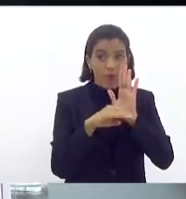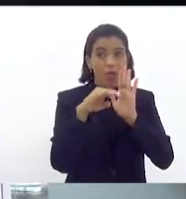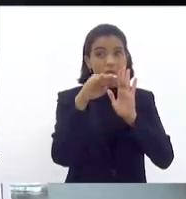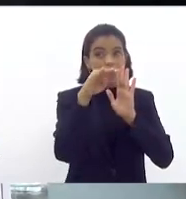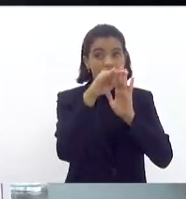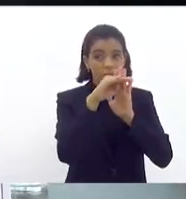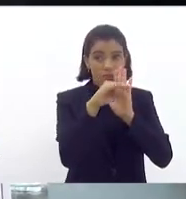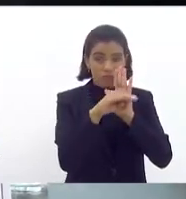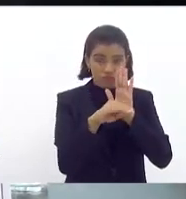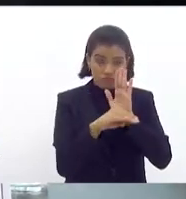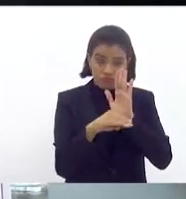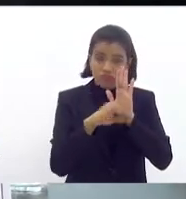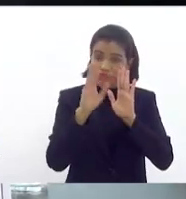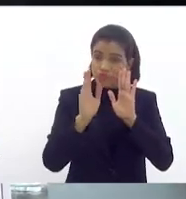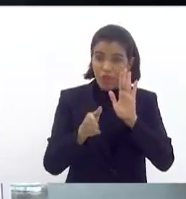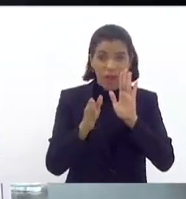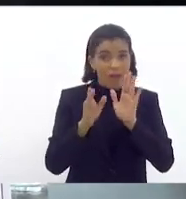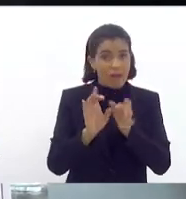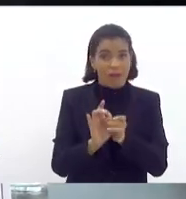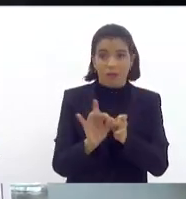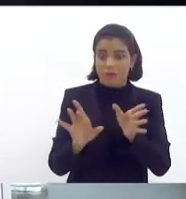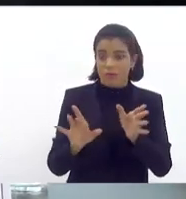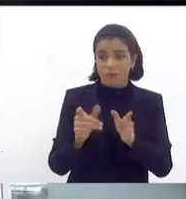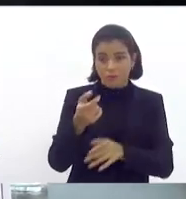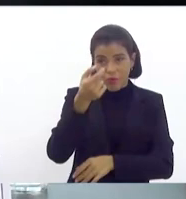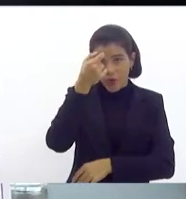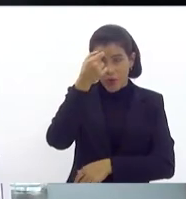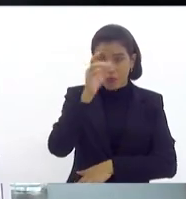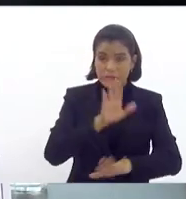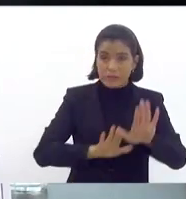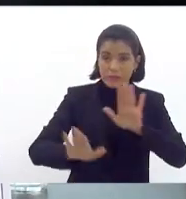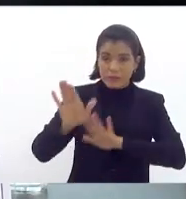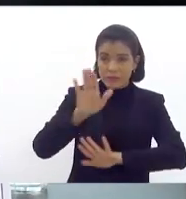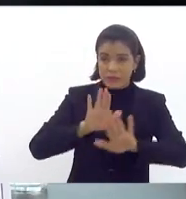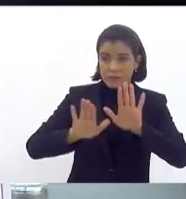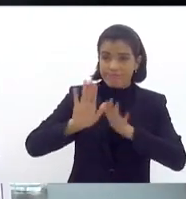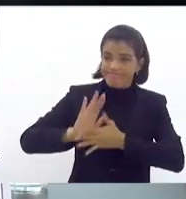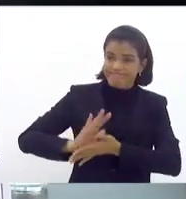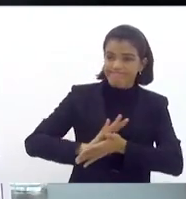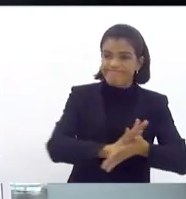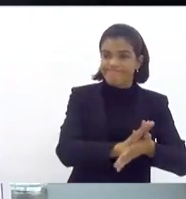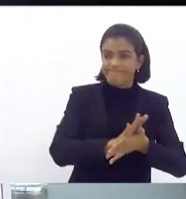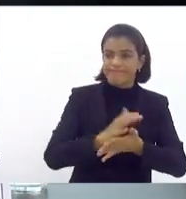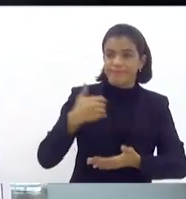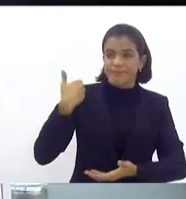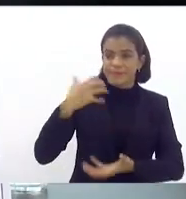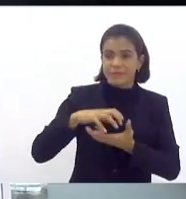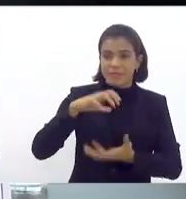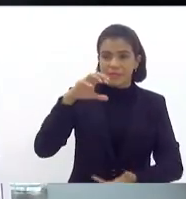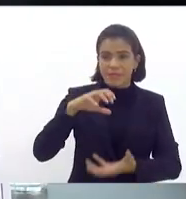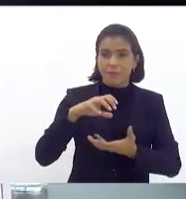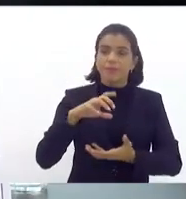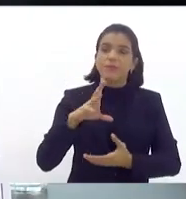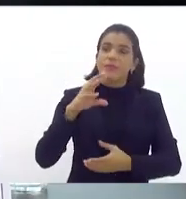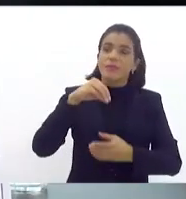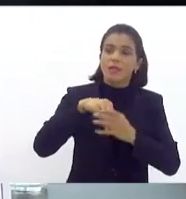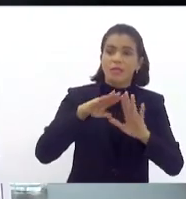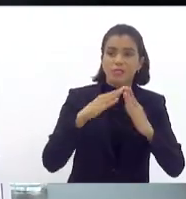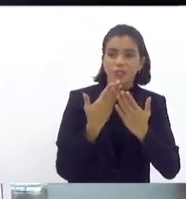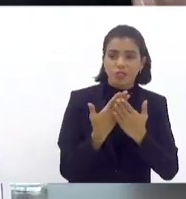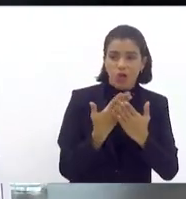programa já é autorizativo, de conscientização e prevenção contra etarismo nas unidades de ensino da rede